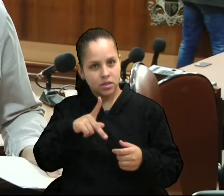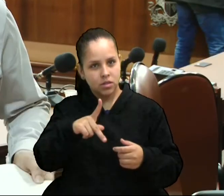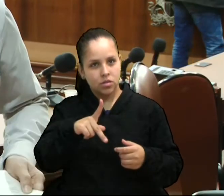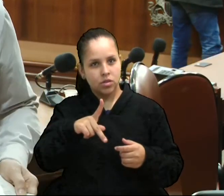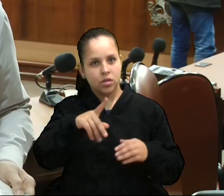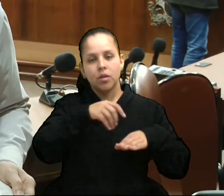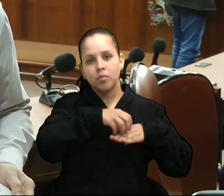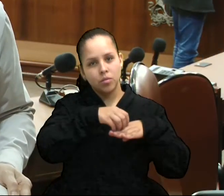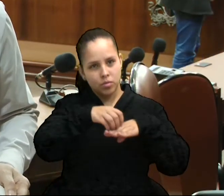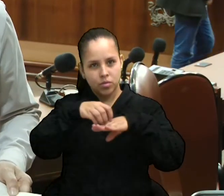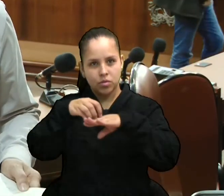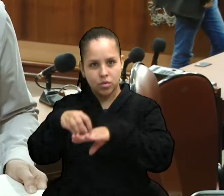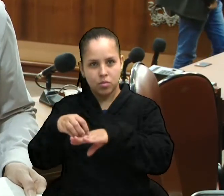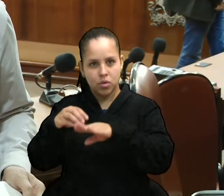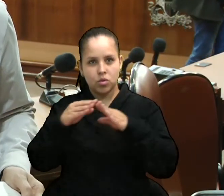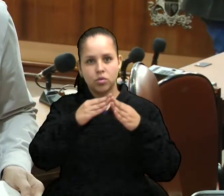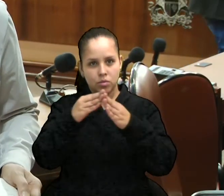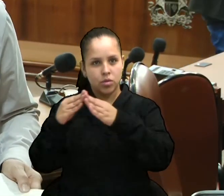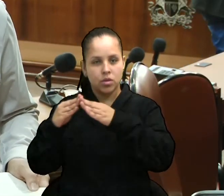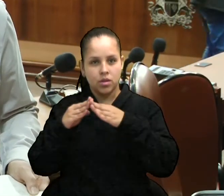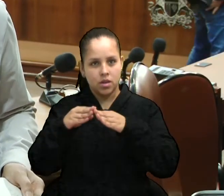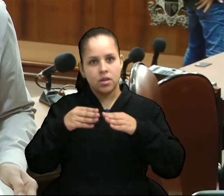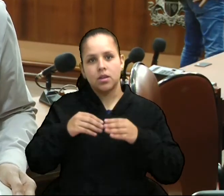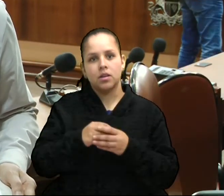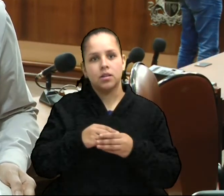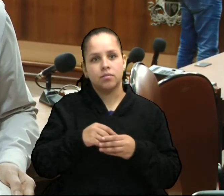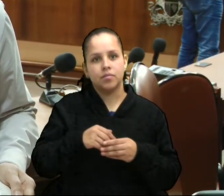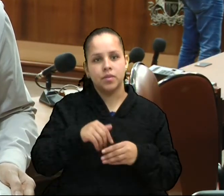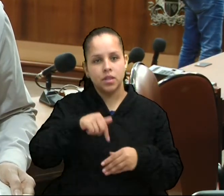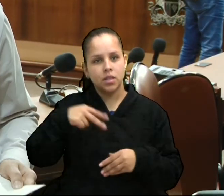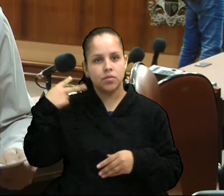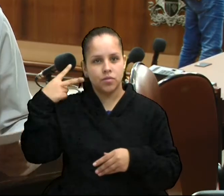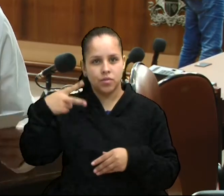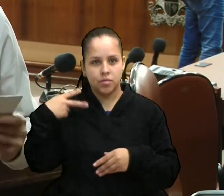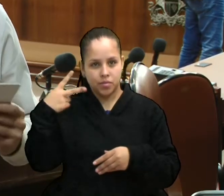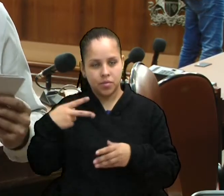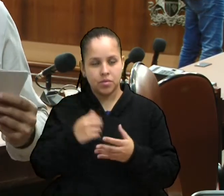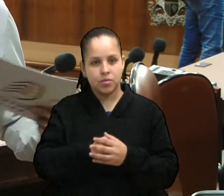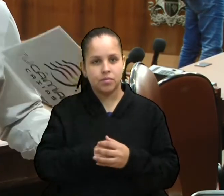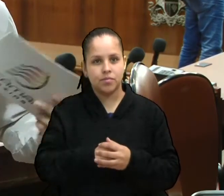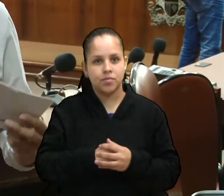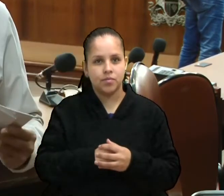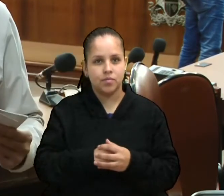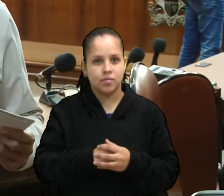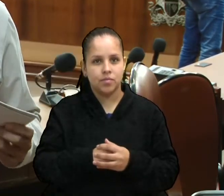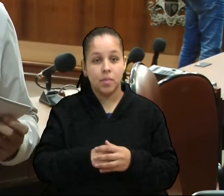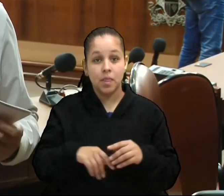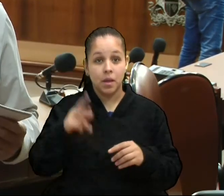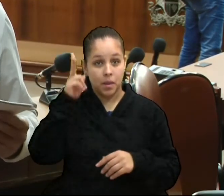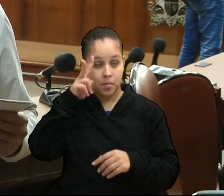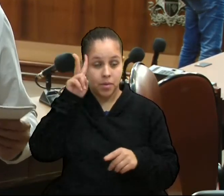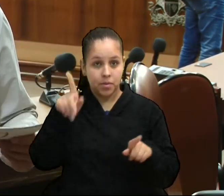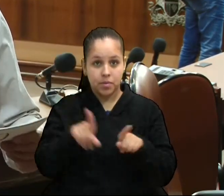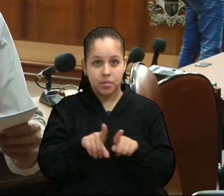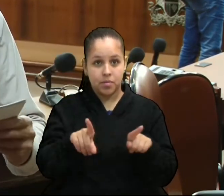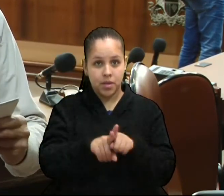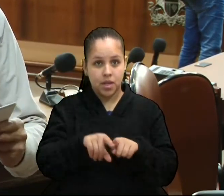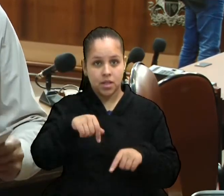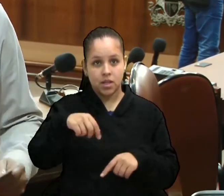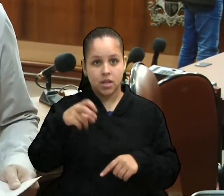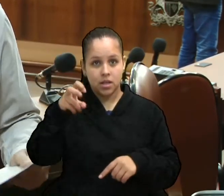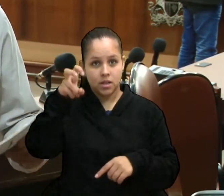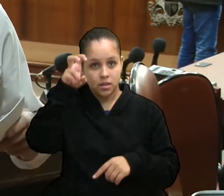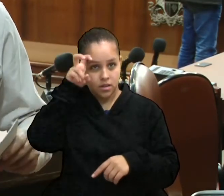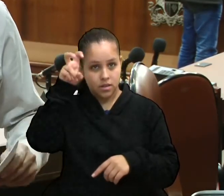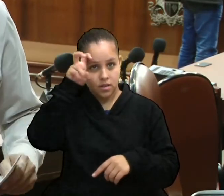Desenvolvimento Urbano, Transporte e Habitação da Câmara Municipal de Caxias do Sul. Lembrando também que nesta quinta-feira, às